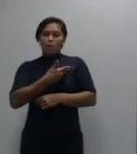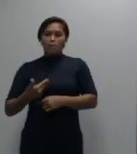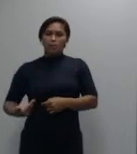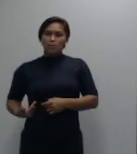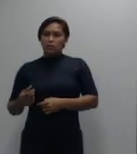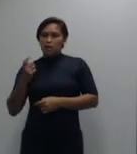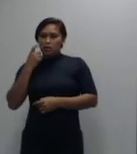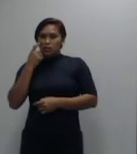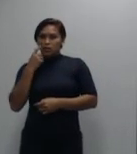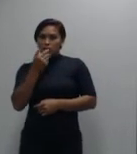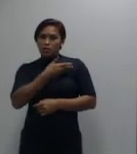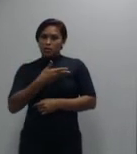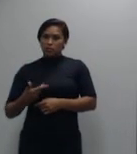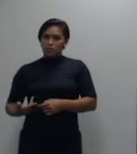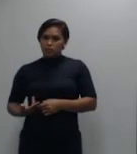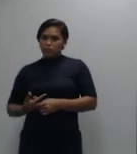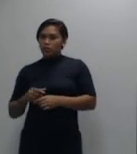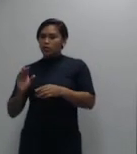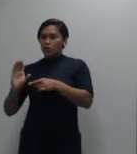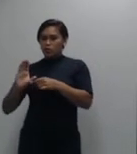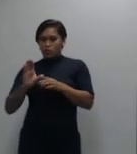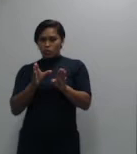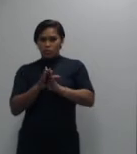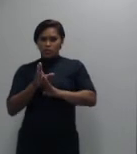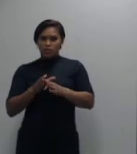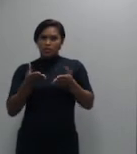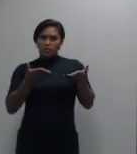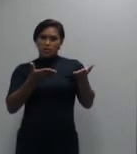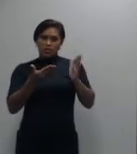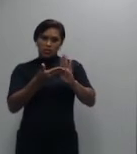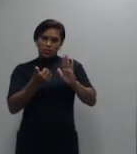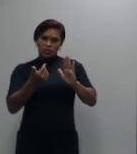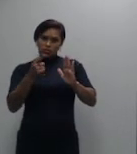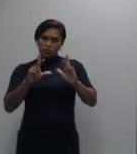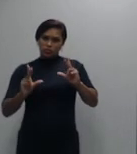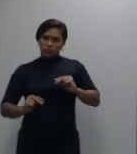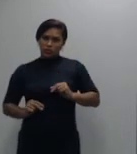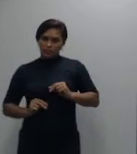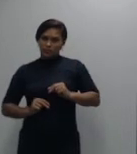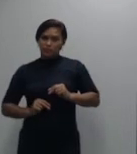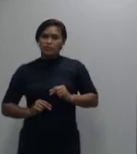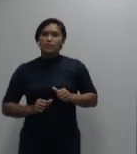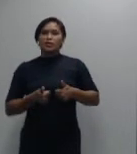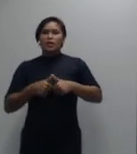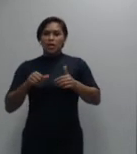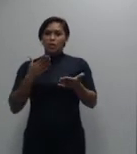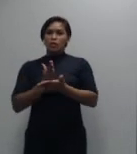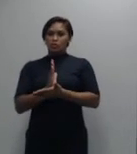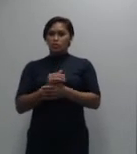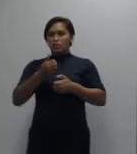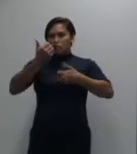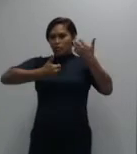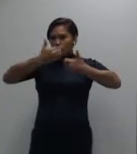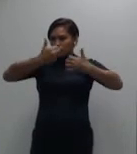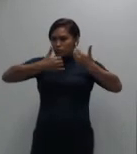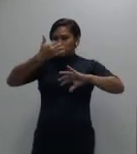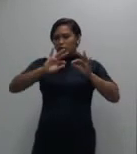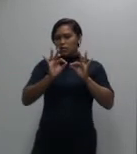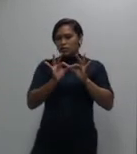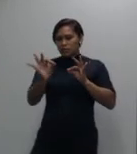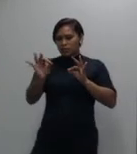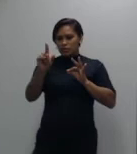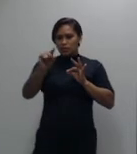de não retirar conselheiros que estão lá você já excelência conseguia com fundamentação extensão